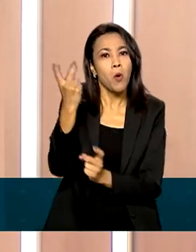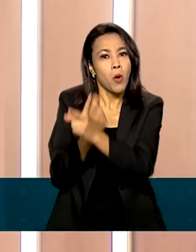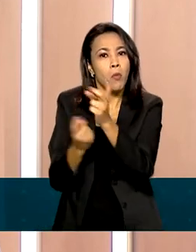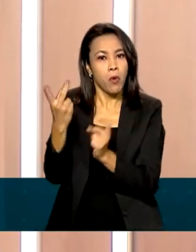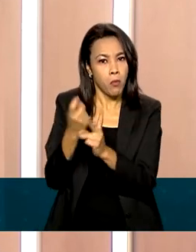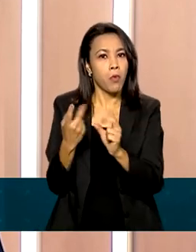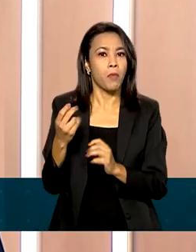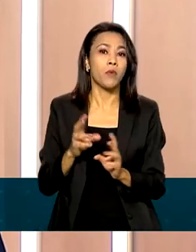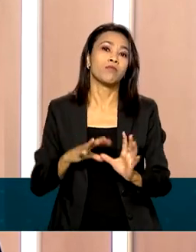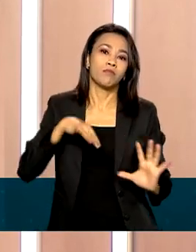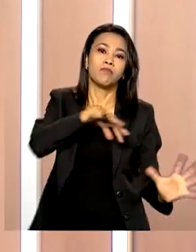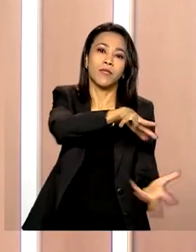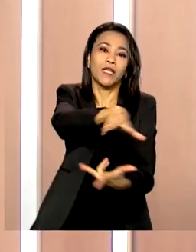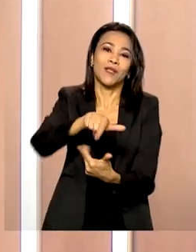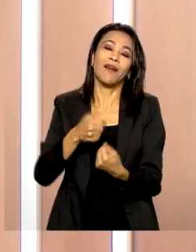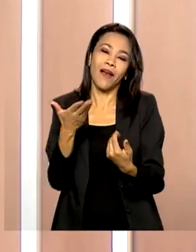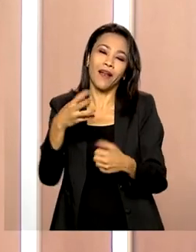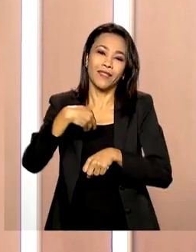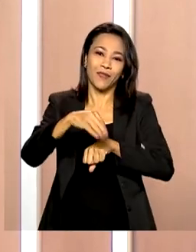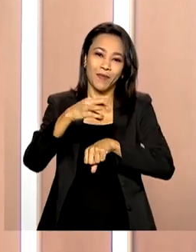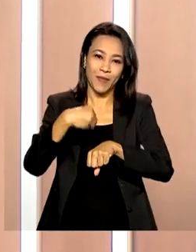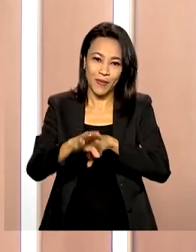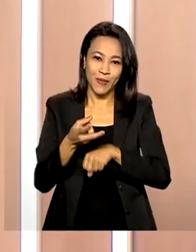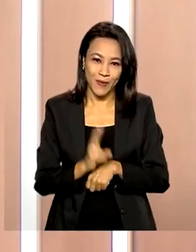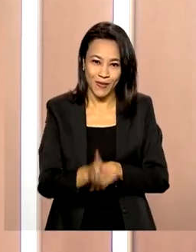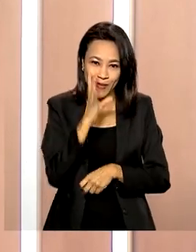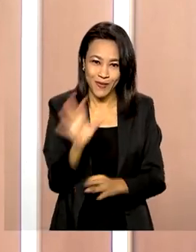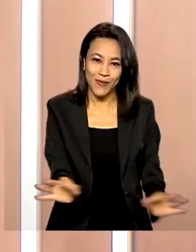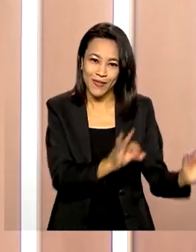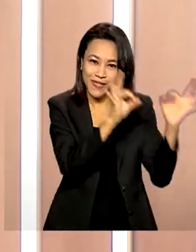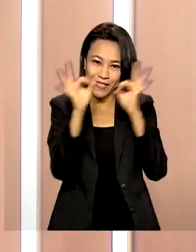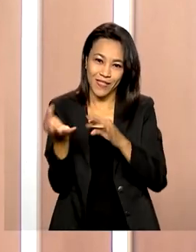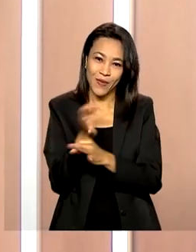no mercado internacional. Essa informação que nós tínhamos para você hoje, continue conosco e tenha um ótimo dia.